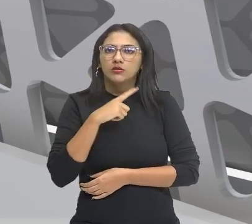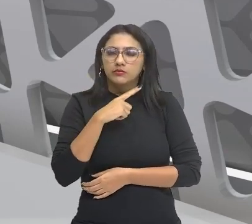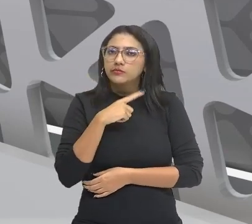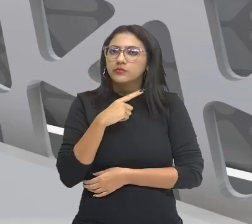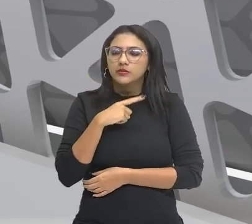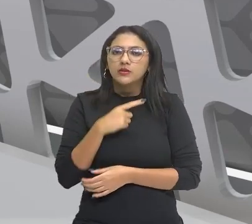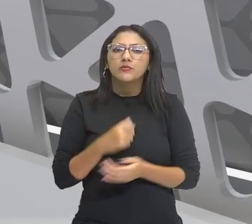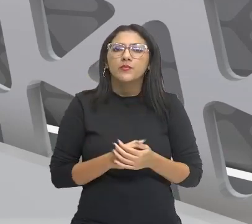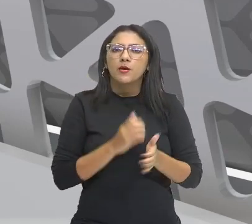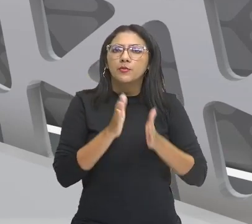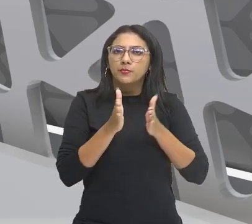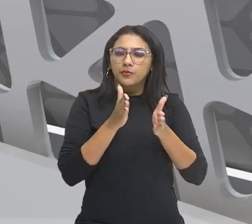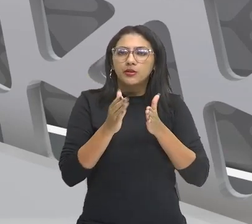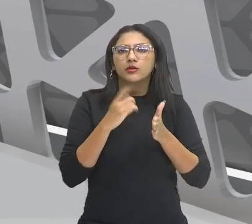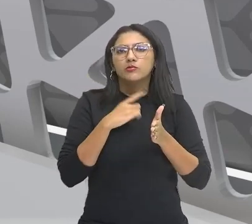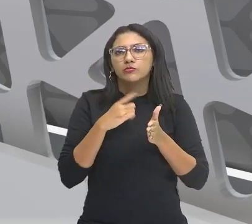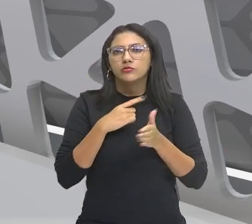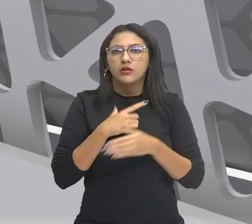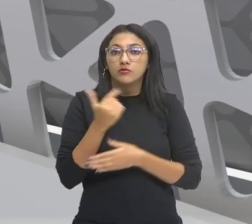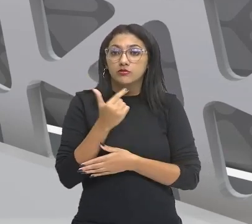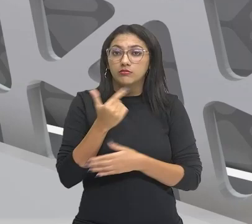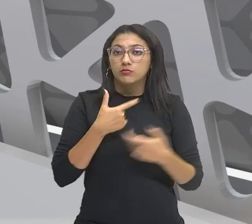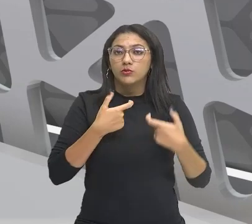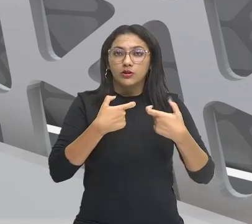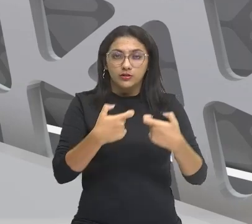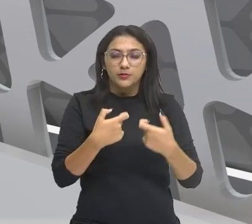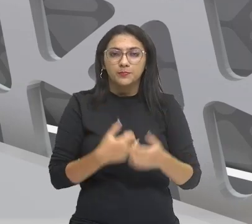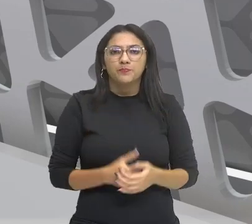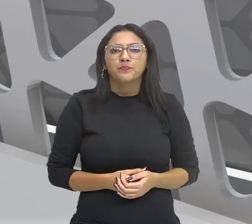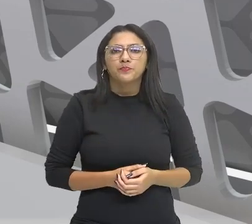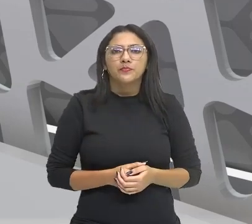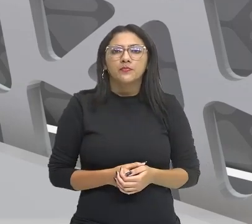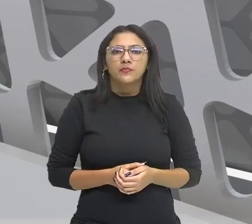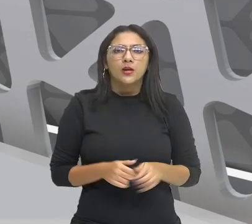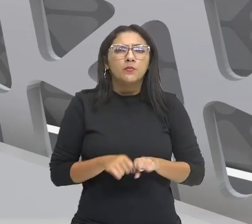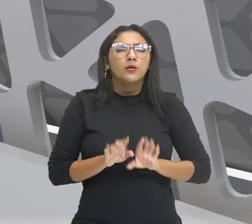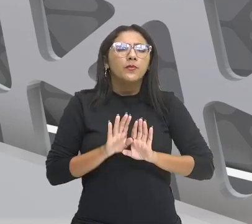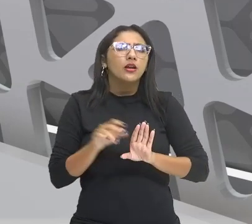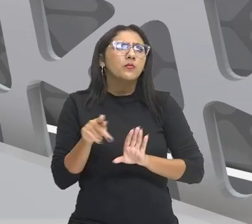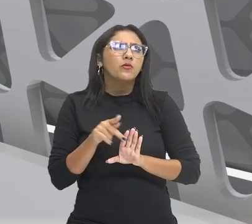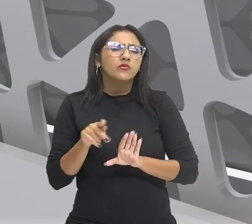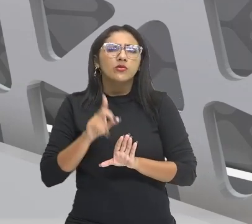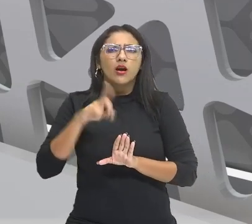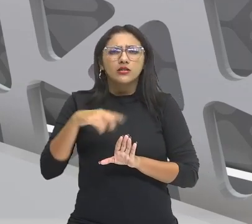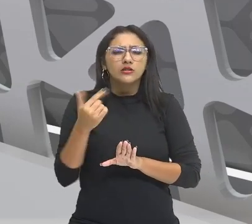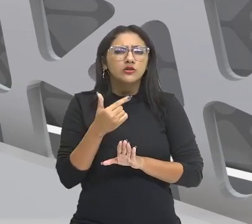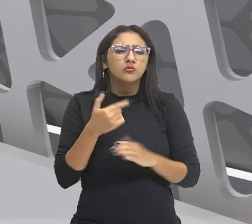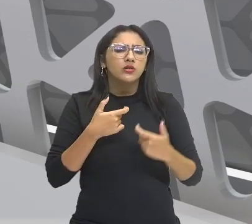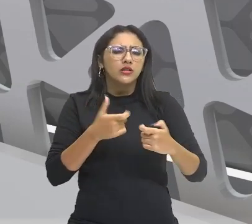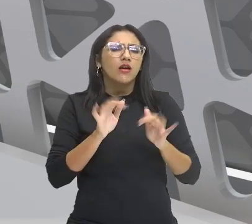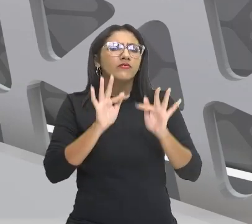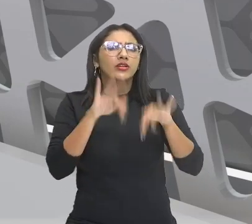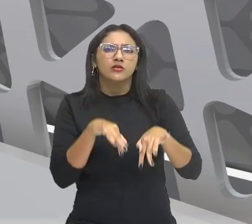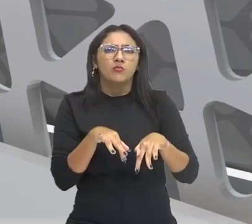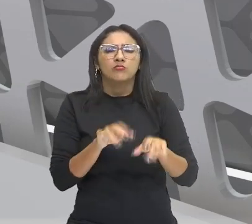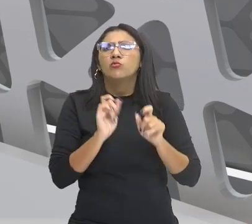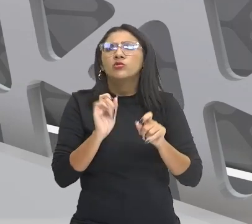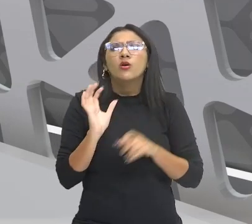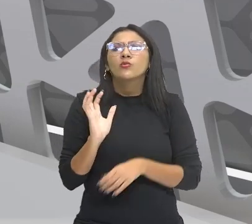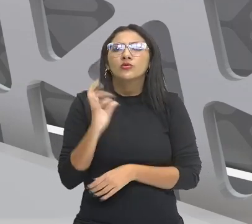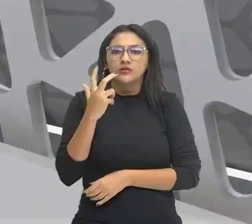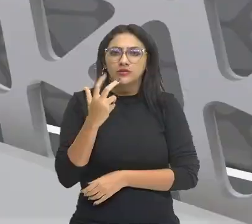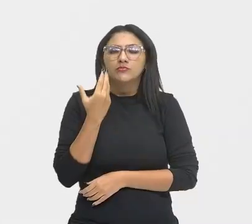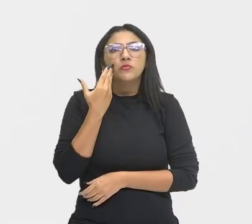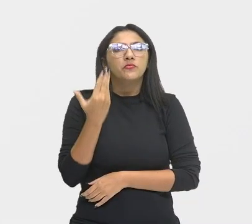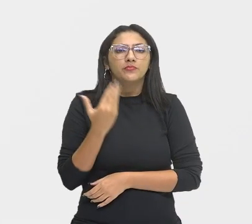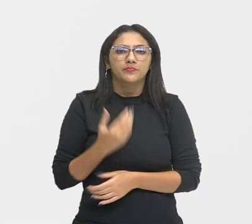também, durante e no pós-Segunda Guerra Mundial. Professor, a Segunda Guerra Mundial acabou. E o que aconteceu? Acompanhem